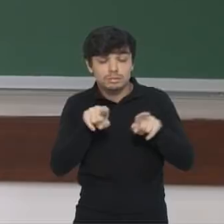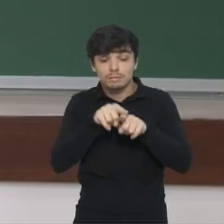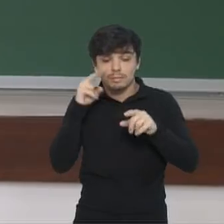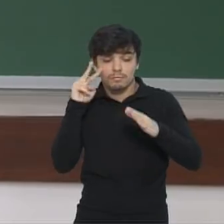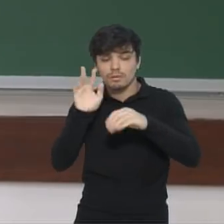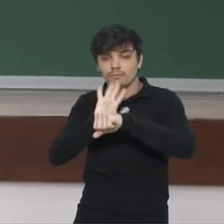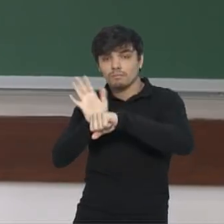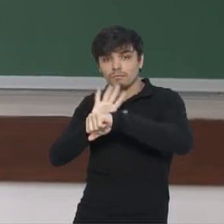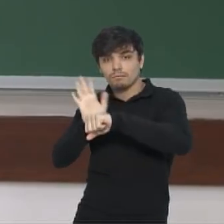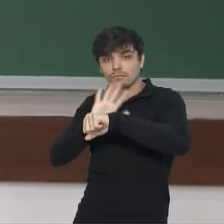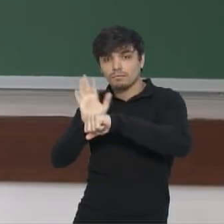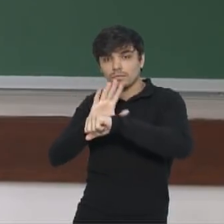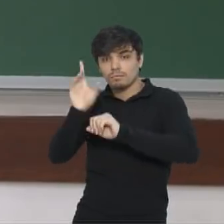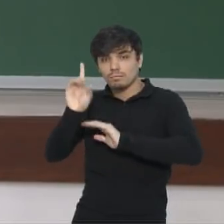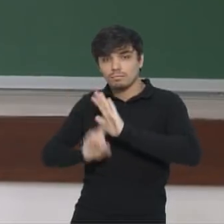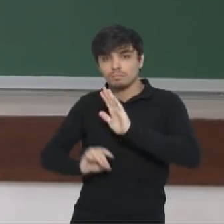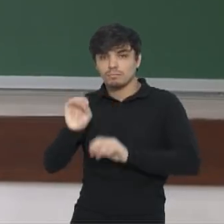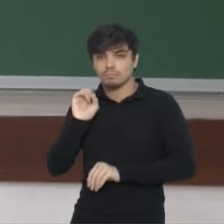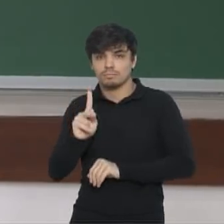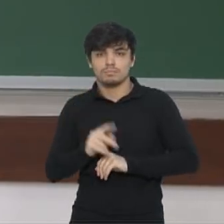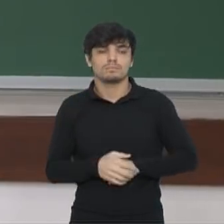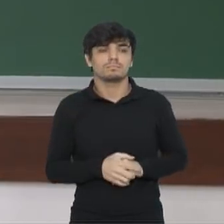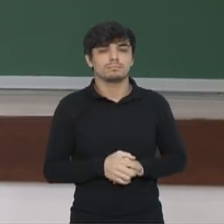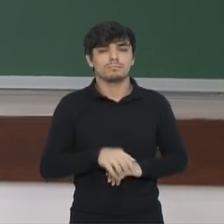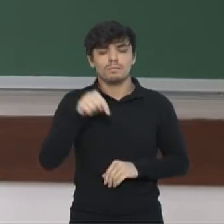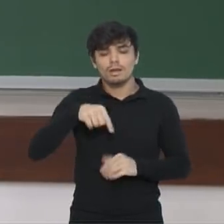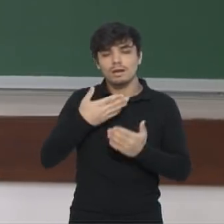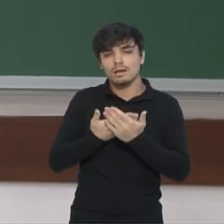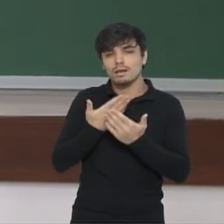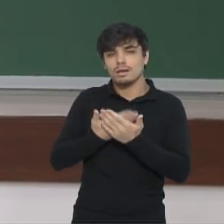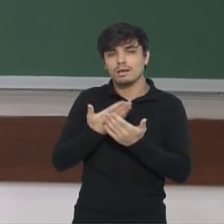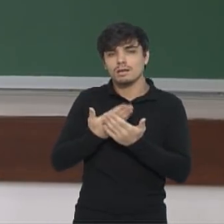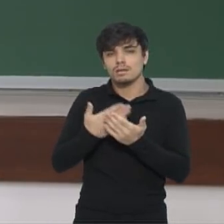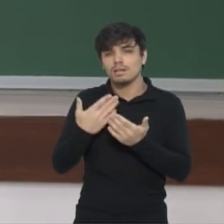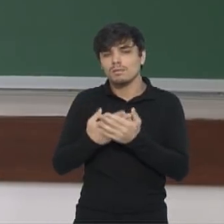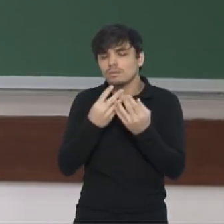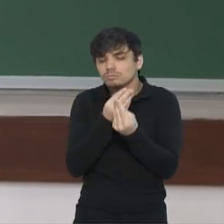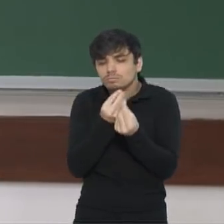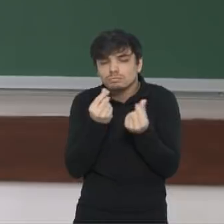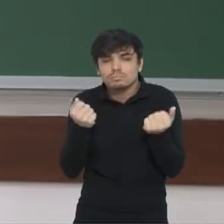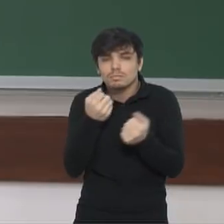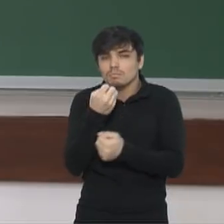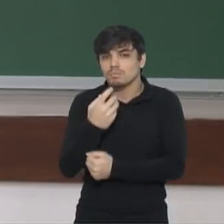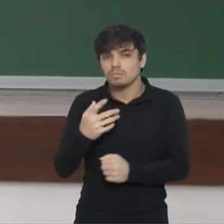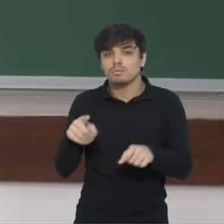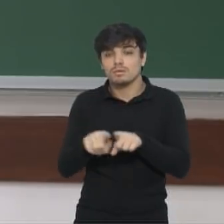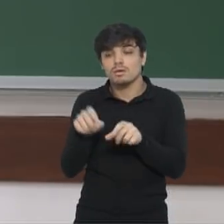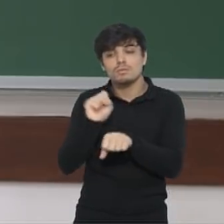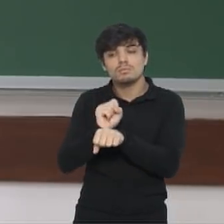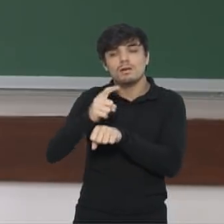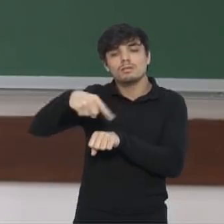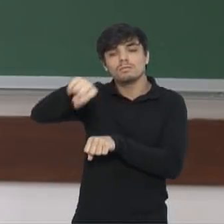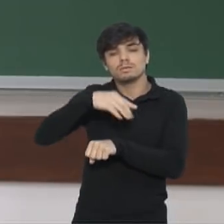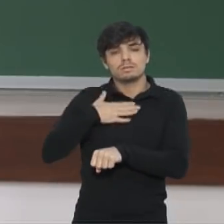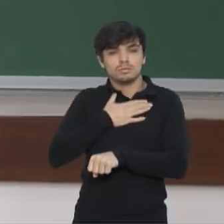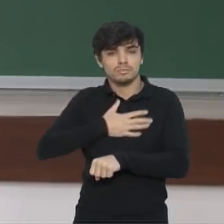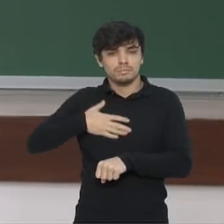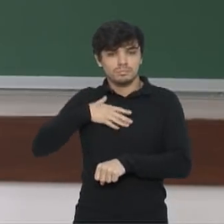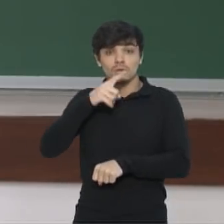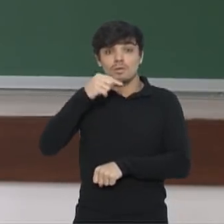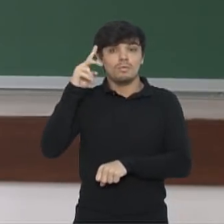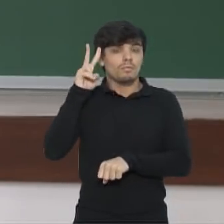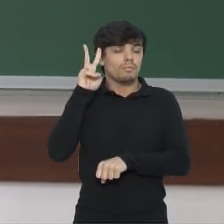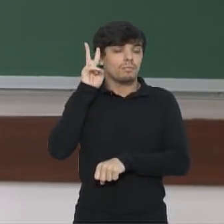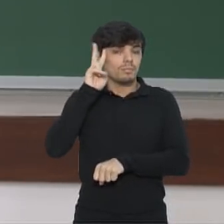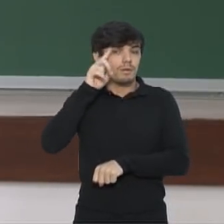filmes e documentários, ok? Então essa aula, pessoal, foi muito gratificante, espero que vocês tenham gostado. E eu quero lembrar mais uma